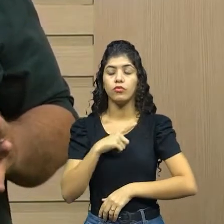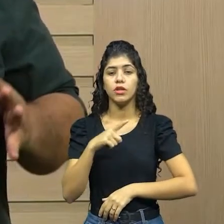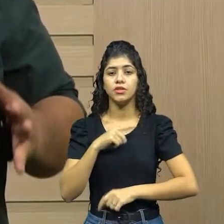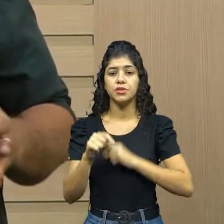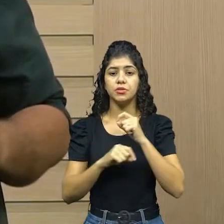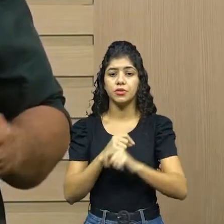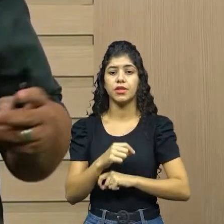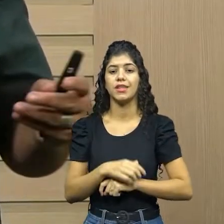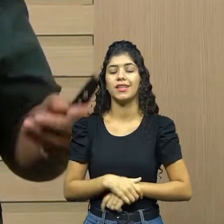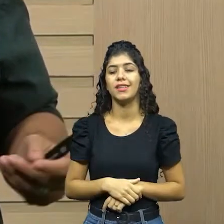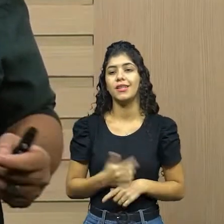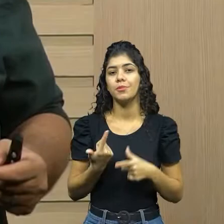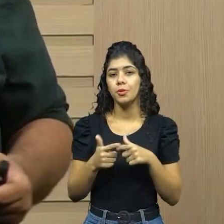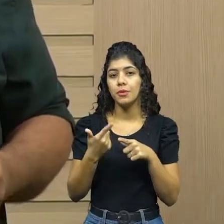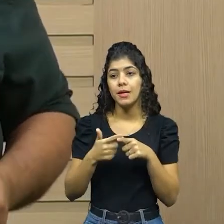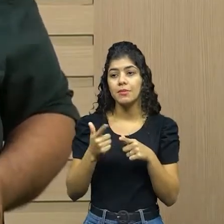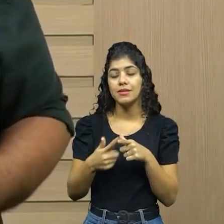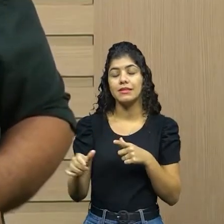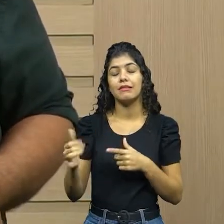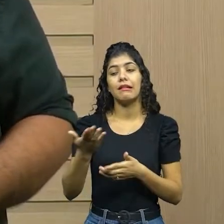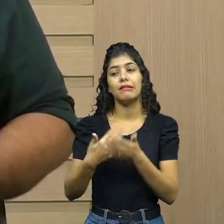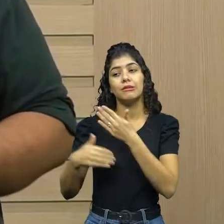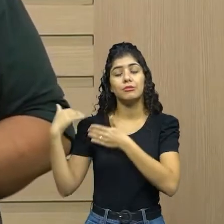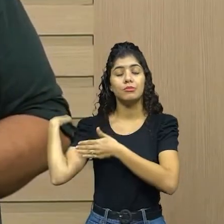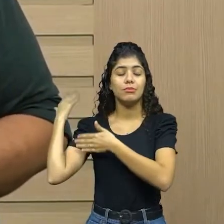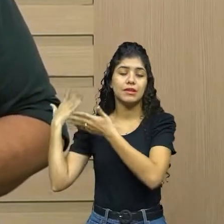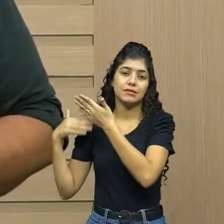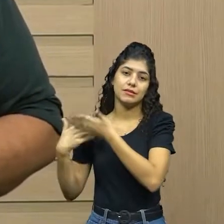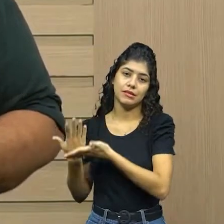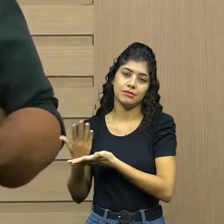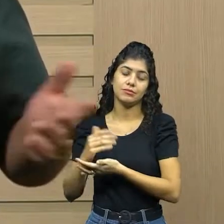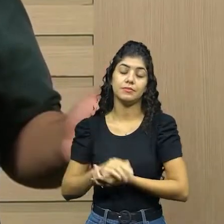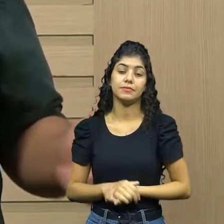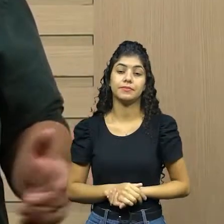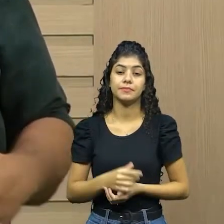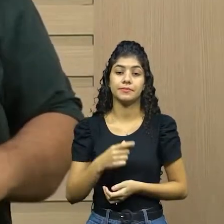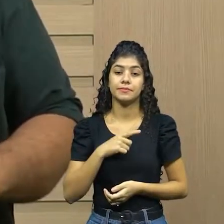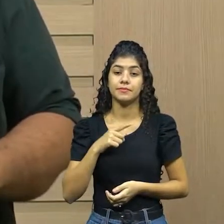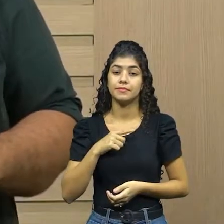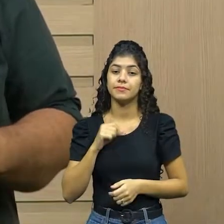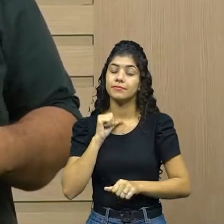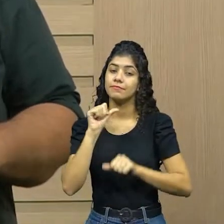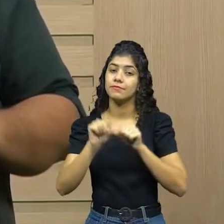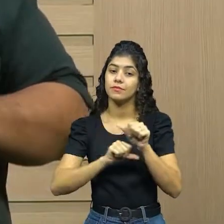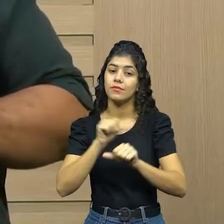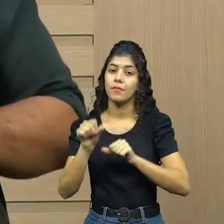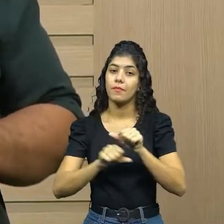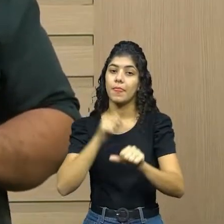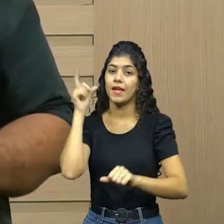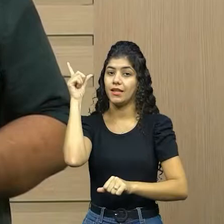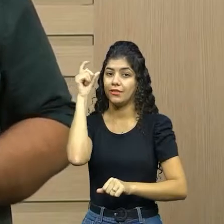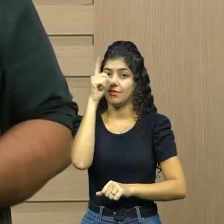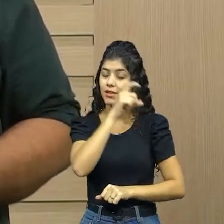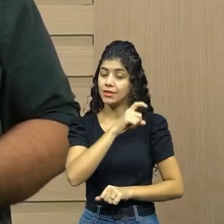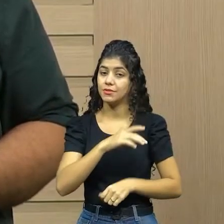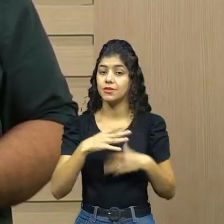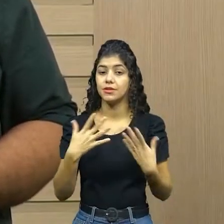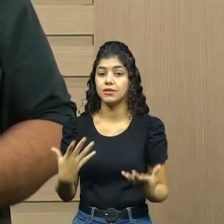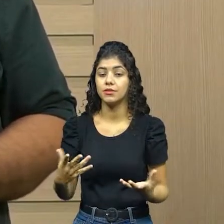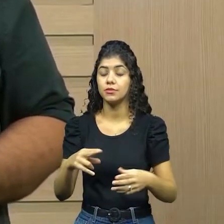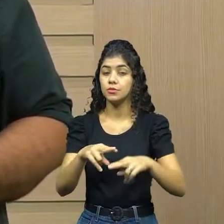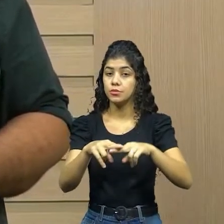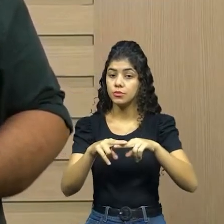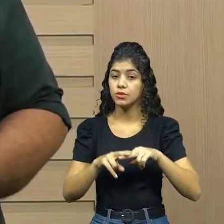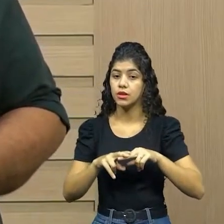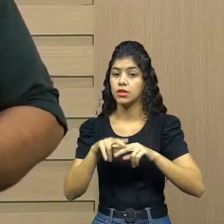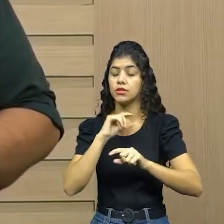o respingo dessas insatisfações dos clientes e gerava, para mudar isso, é terrível. Então, por